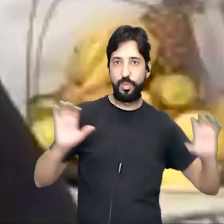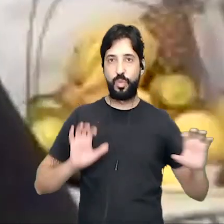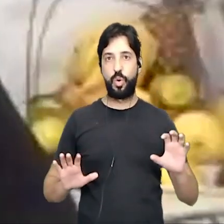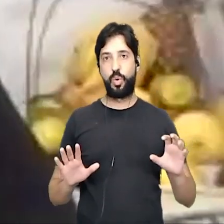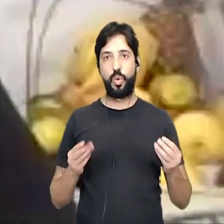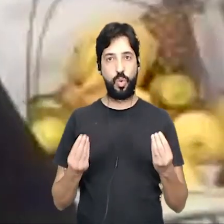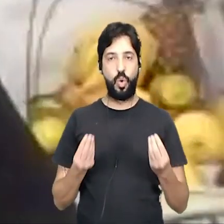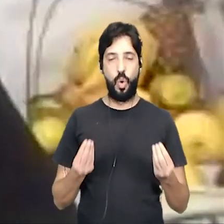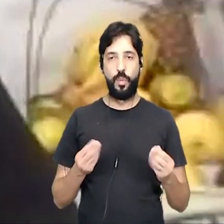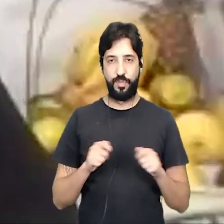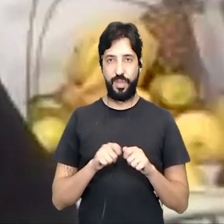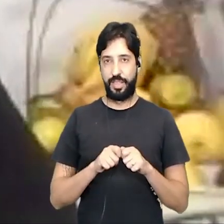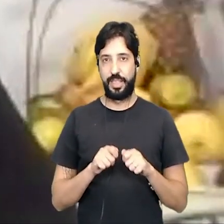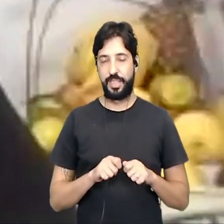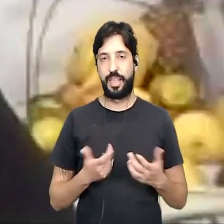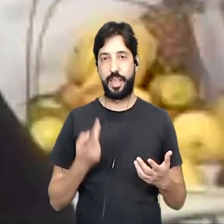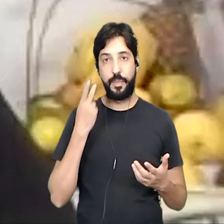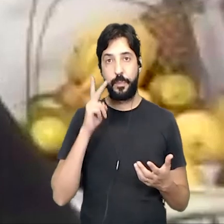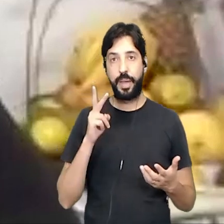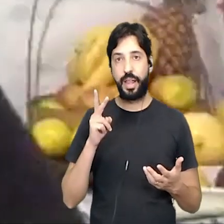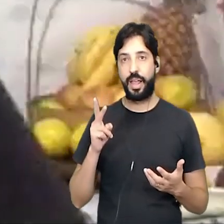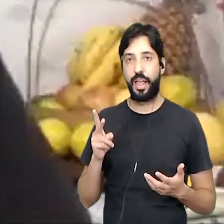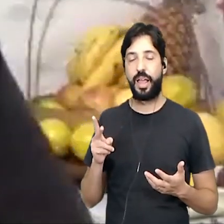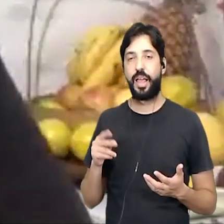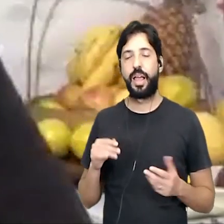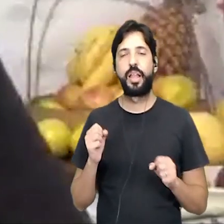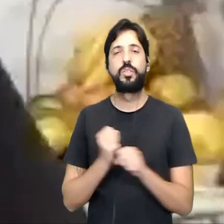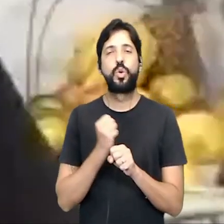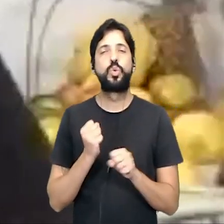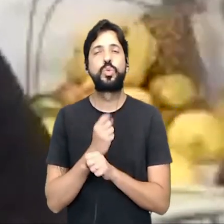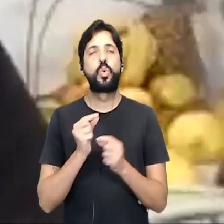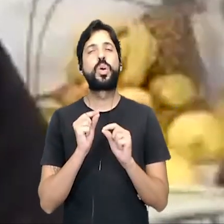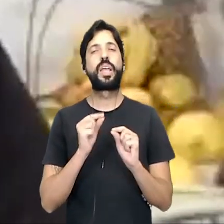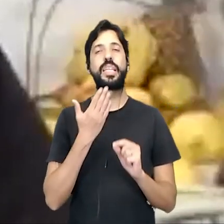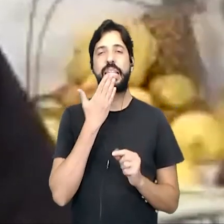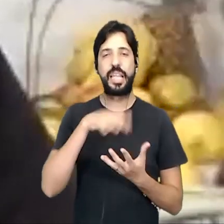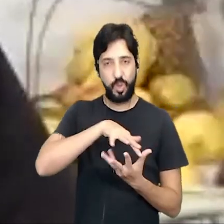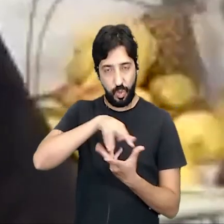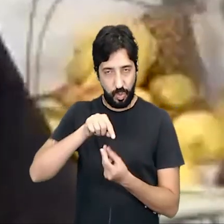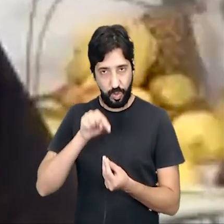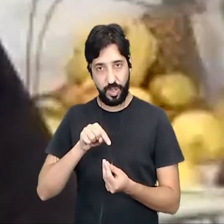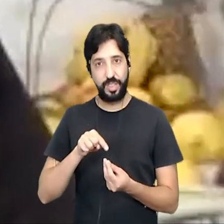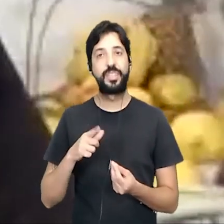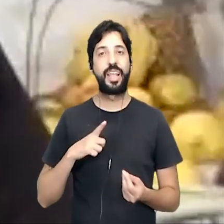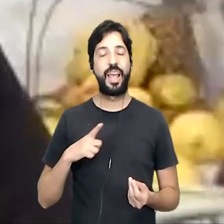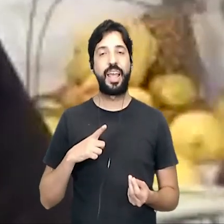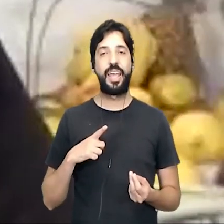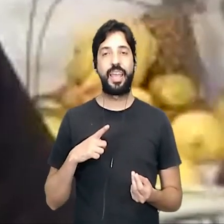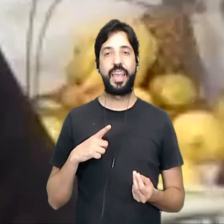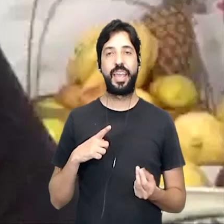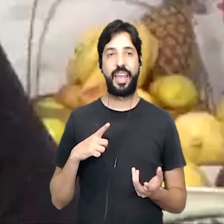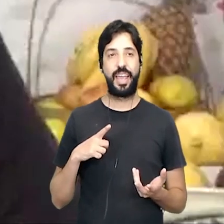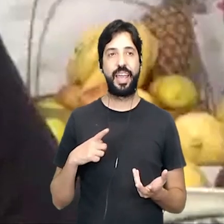organizar a cena, tá ali trazendo esse olhar de fora um pouco para essa construção que foi o Silêncio do